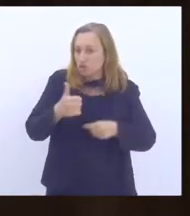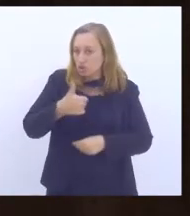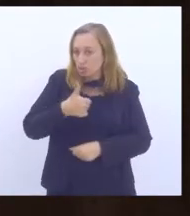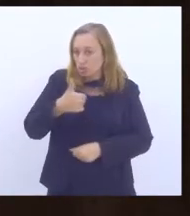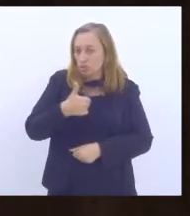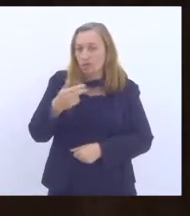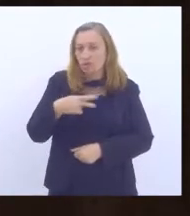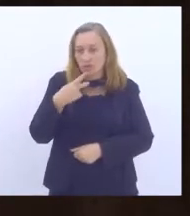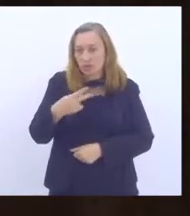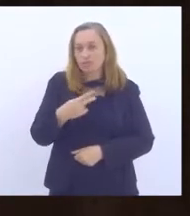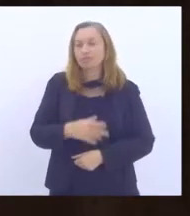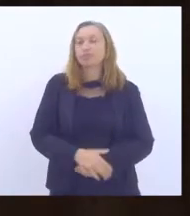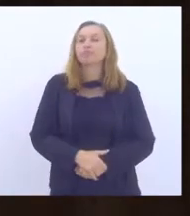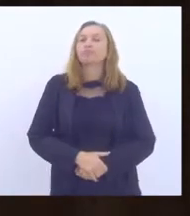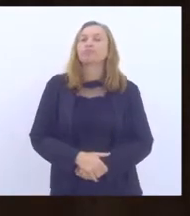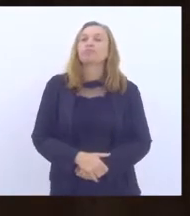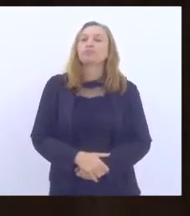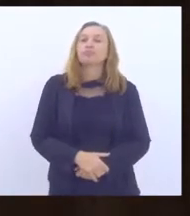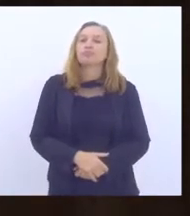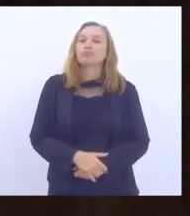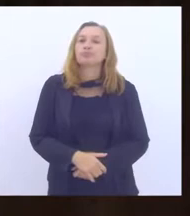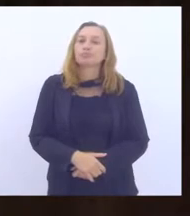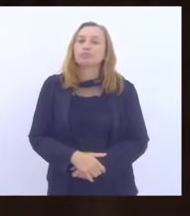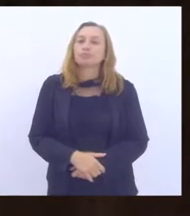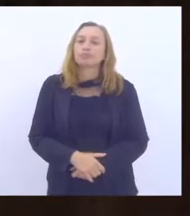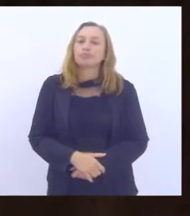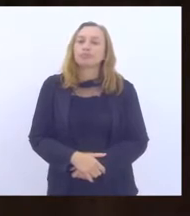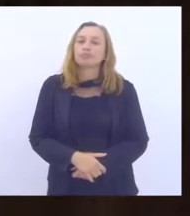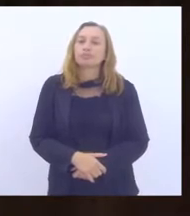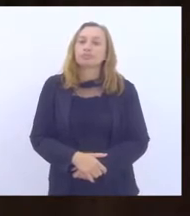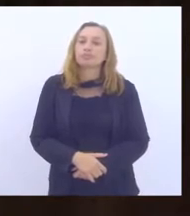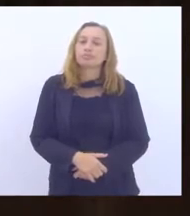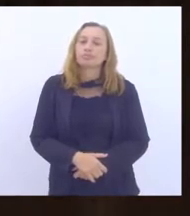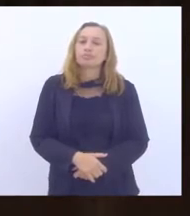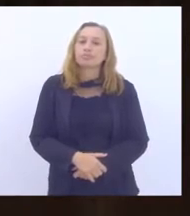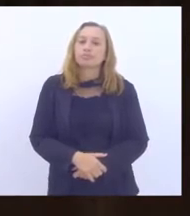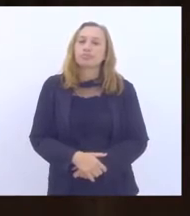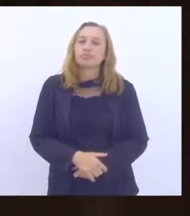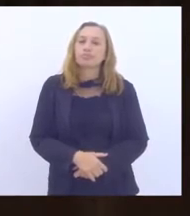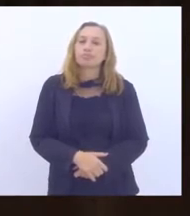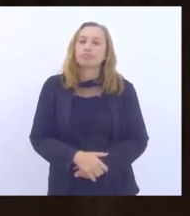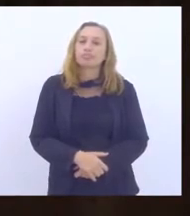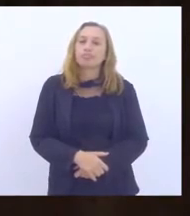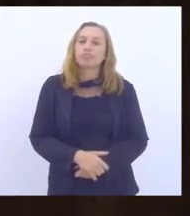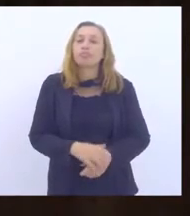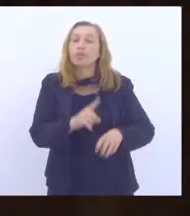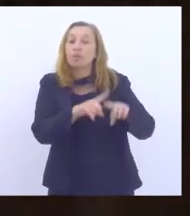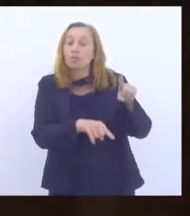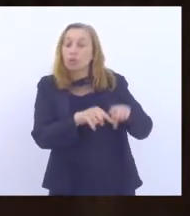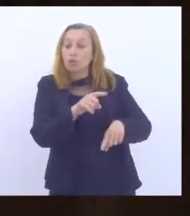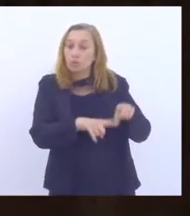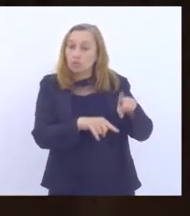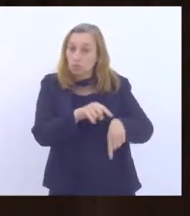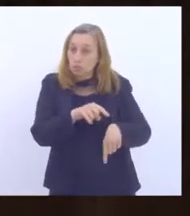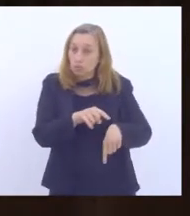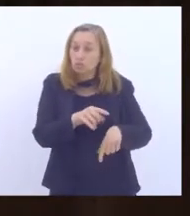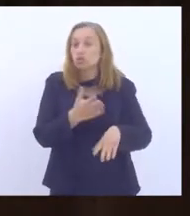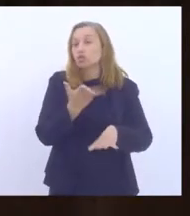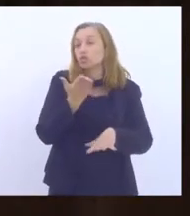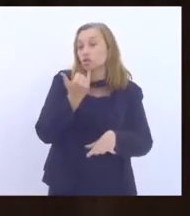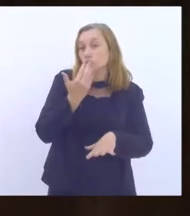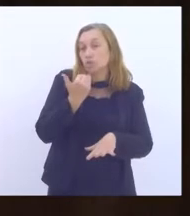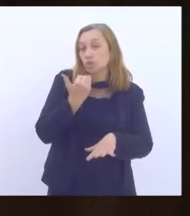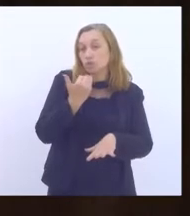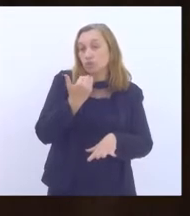1º dizendo o seguinte e a manipulação beneficiamento de produtos como comestíveis